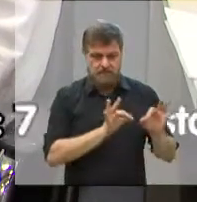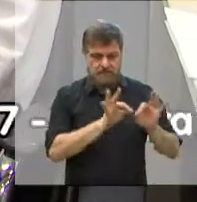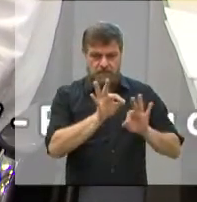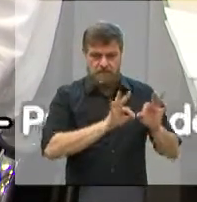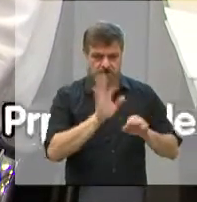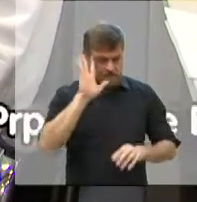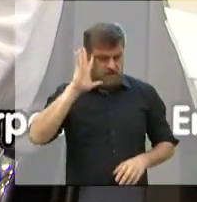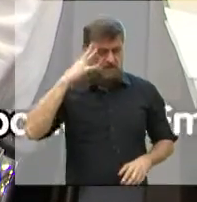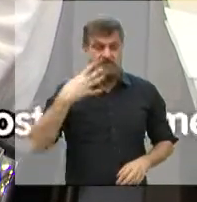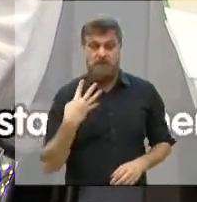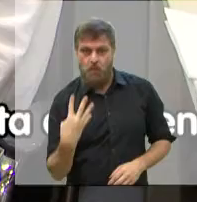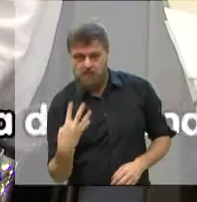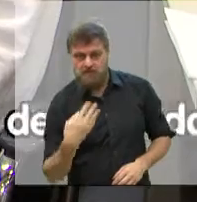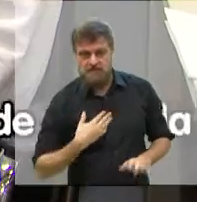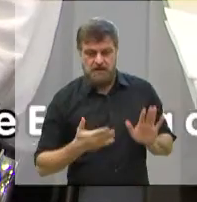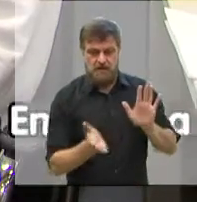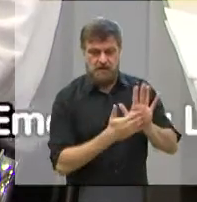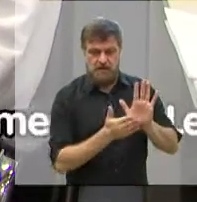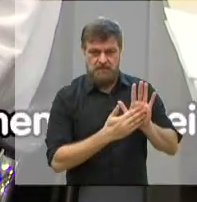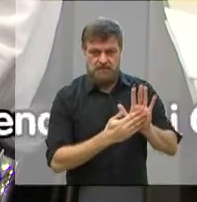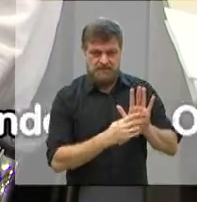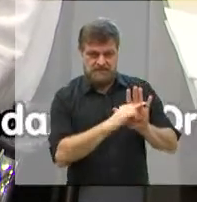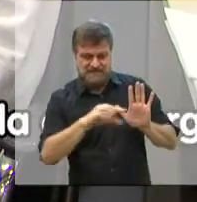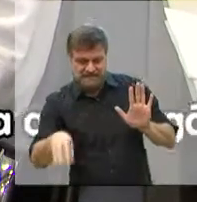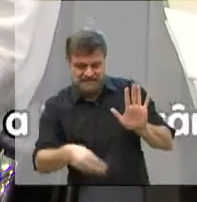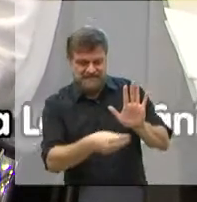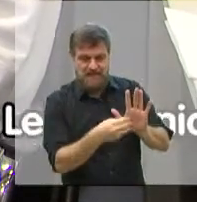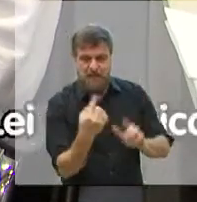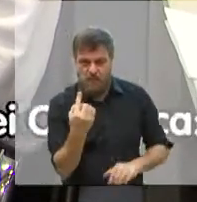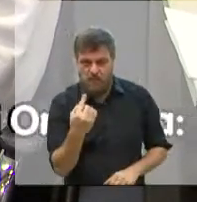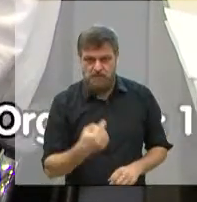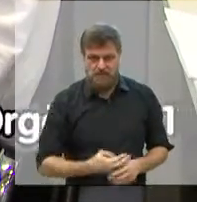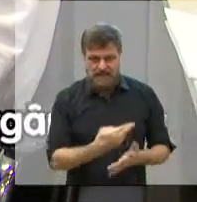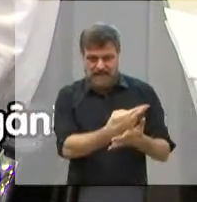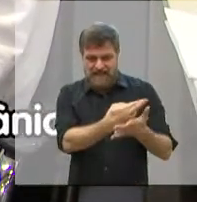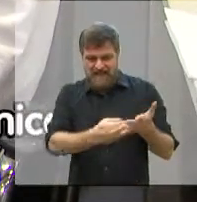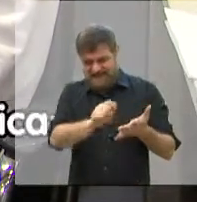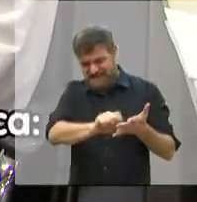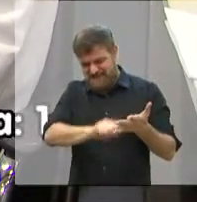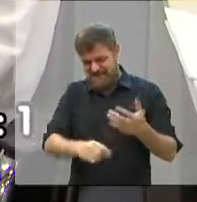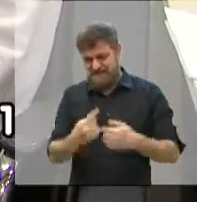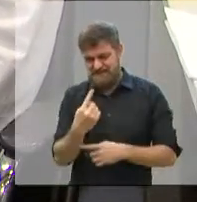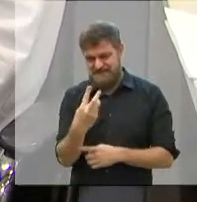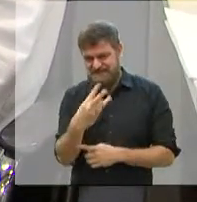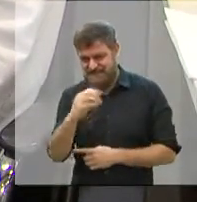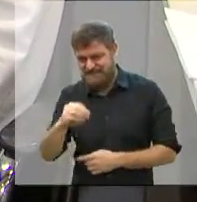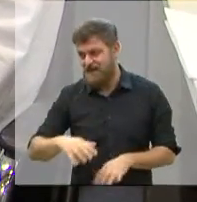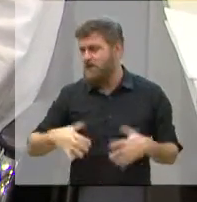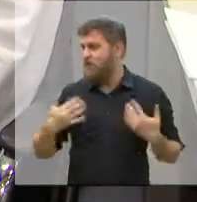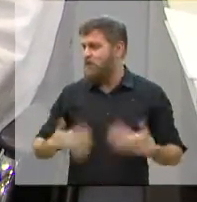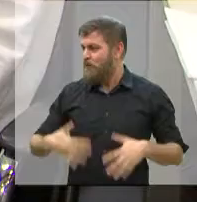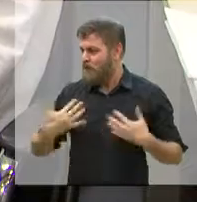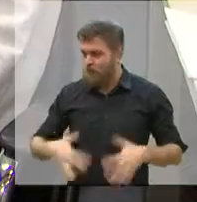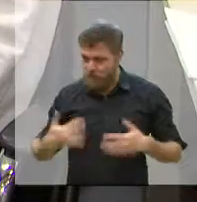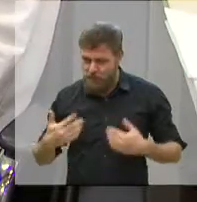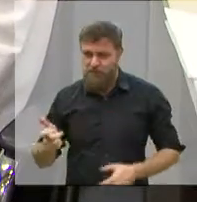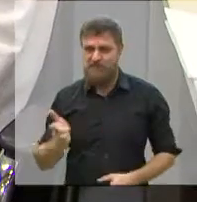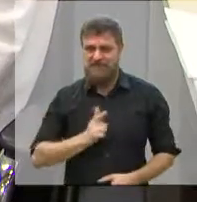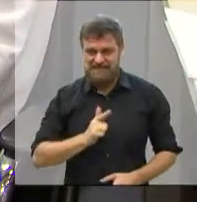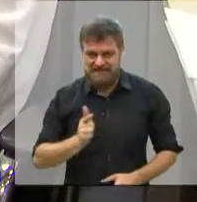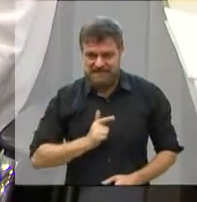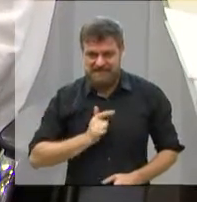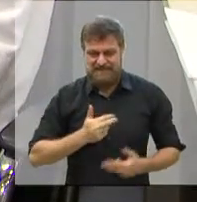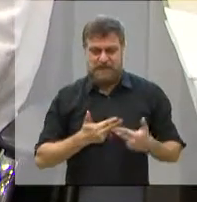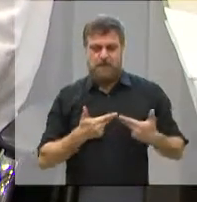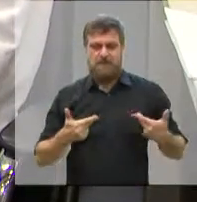projeto de resolução 4, proposta de emenda à lei orgânica 1, requerimento 130. Muita coisa,